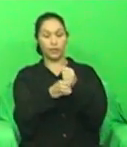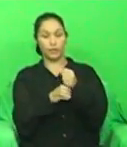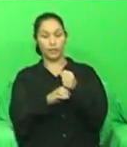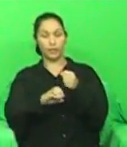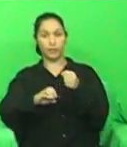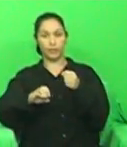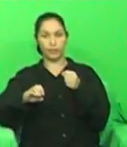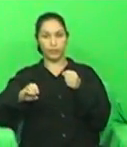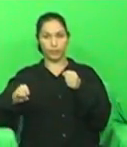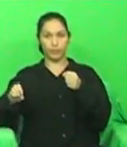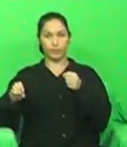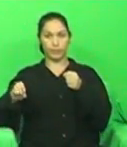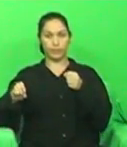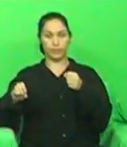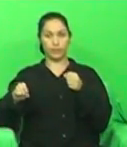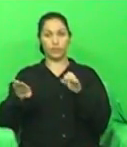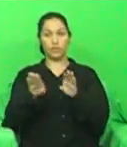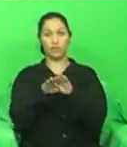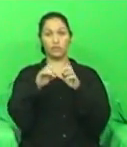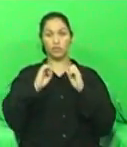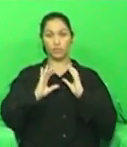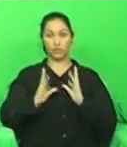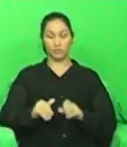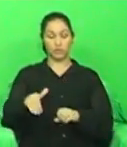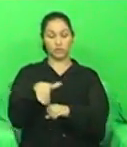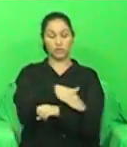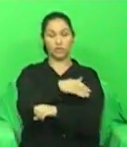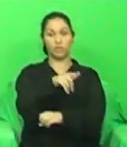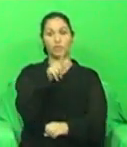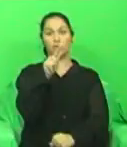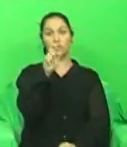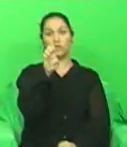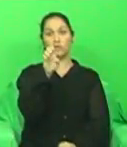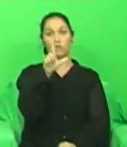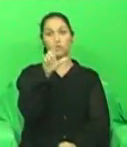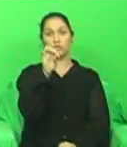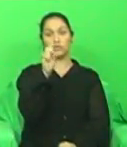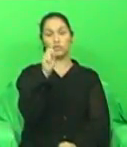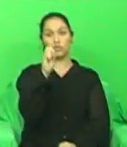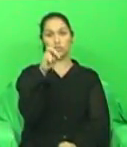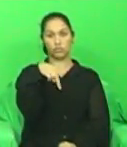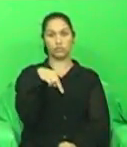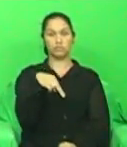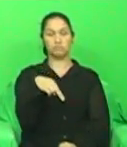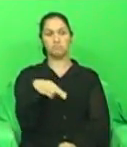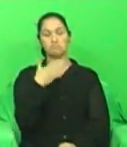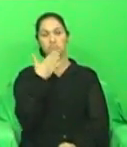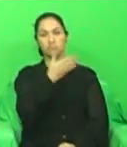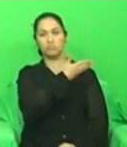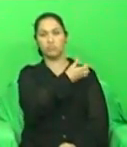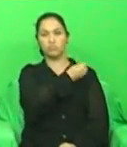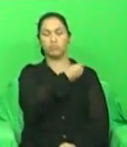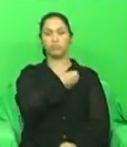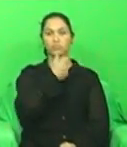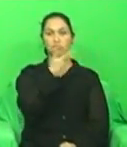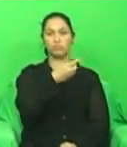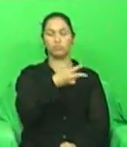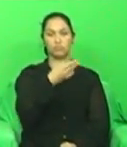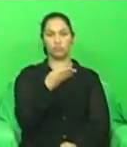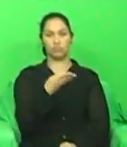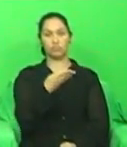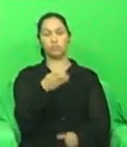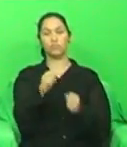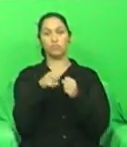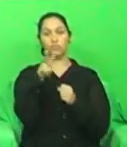ea limpeza da rua já o som locks bairro santo antônio indicação número 234 barra 18